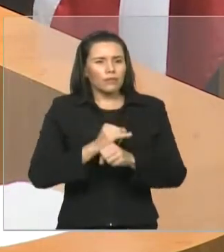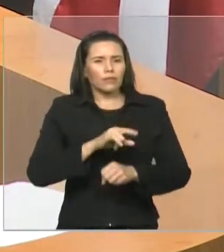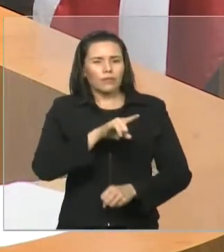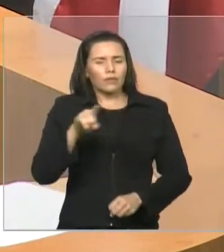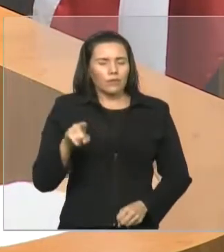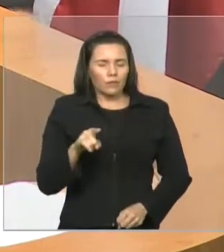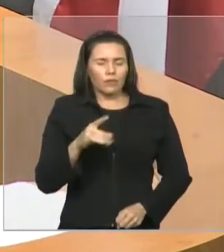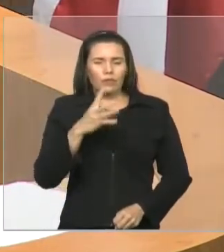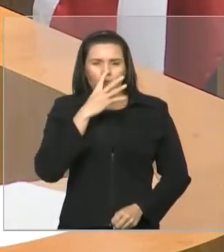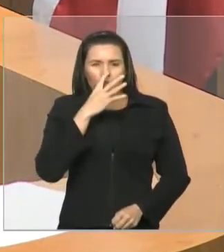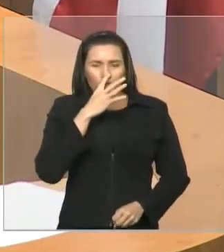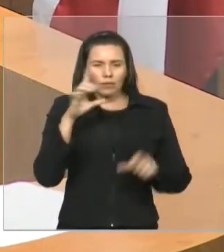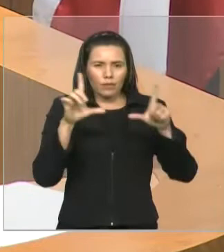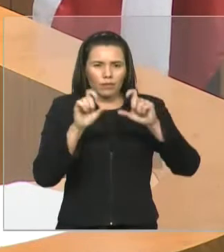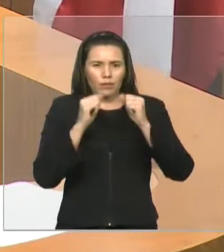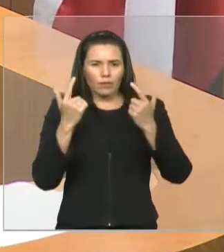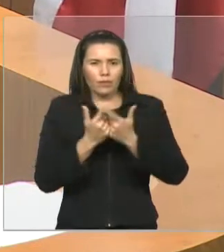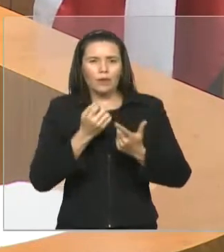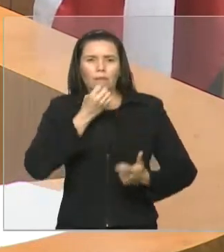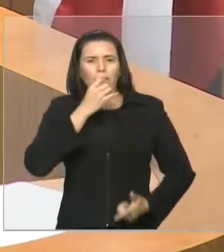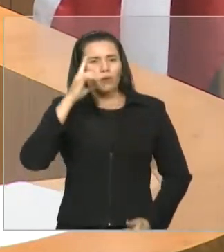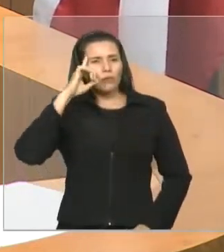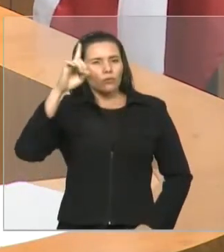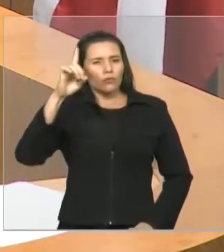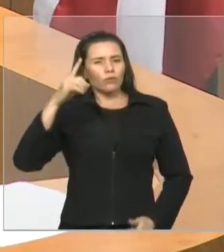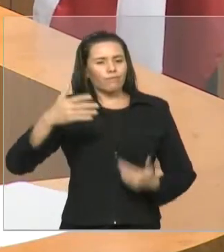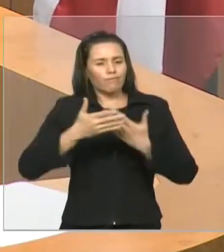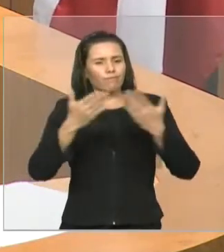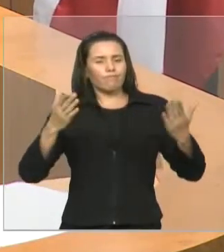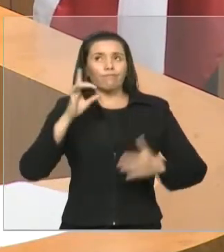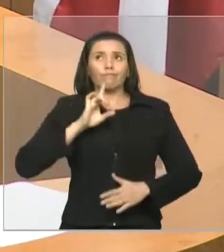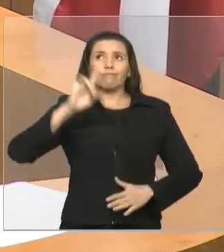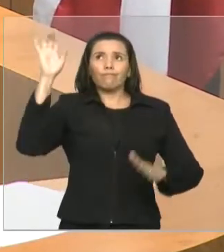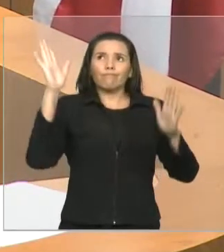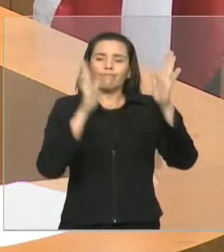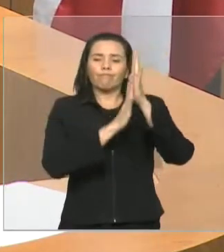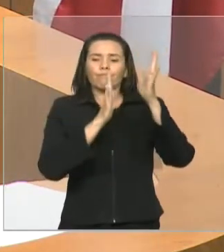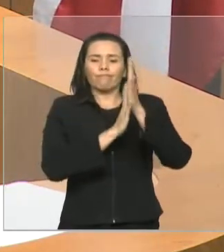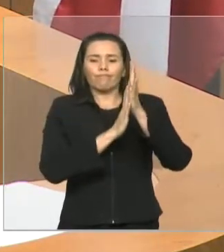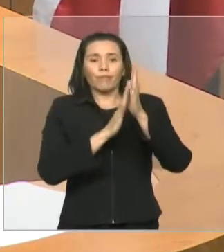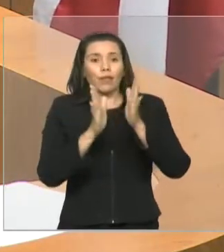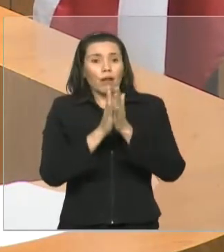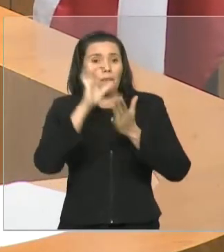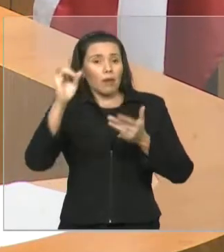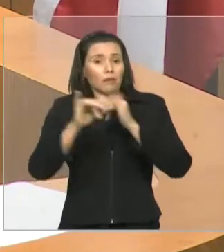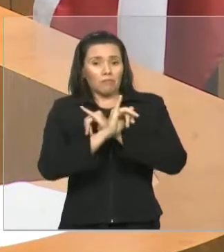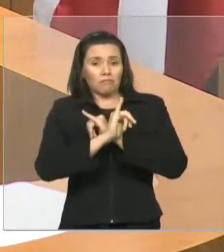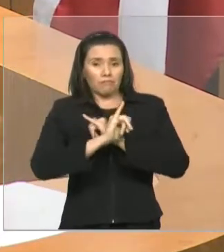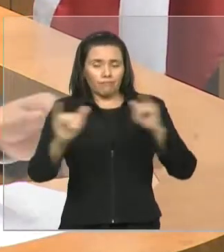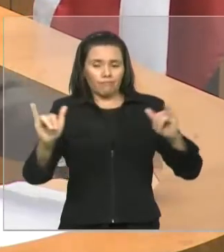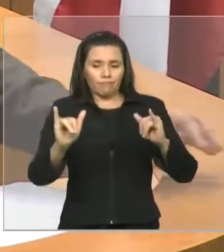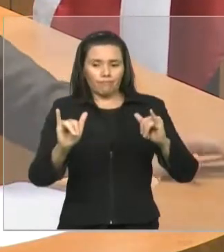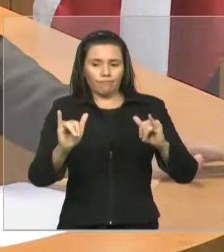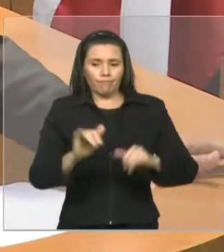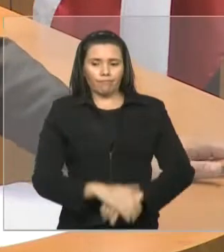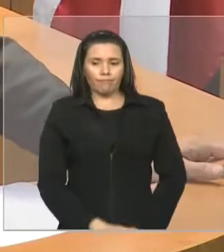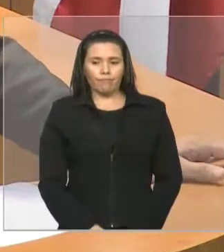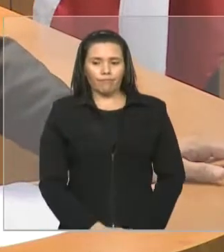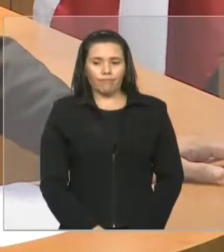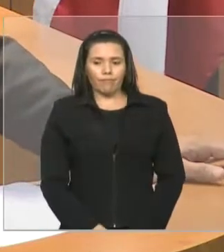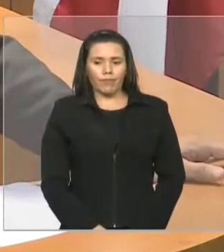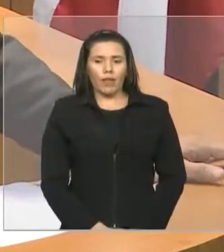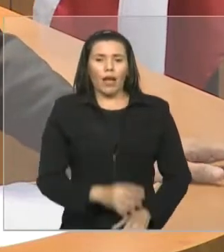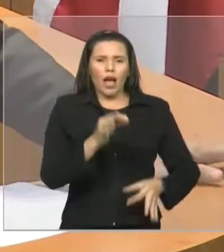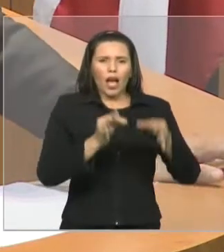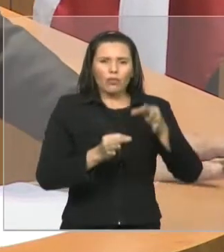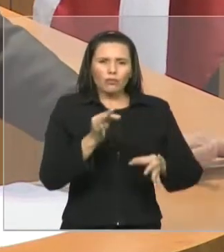mais cordial bom dia, que Deus seja louvado. Assim diz a palavra de Deus, não pervertam a justiça